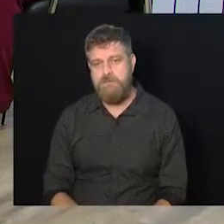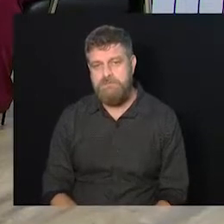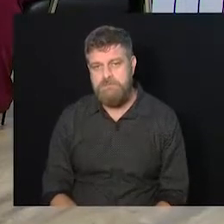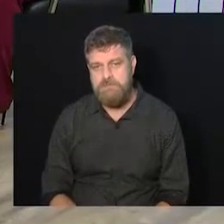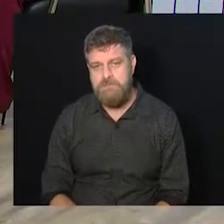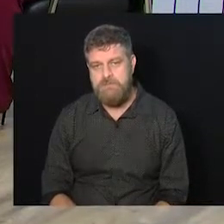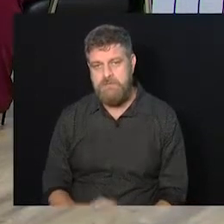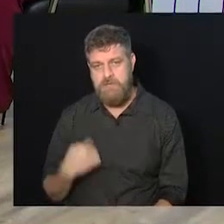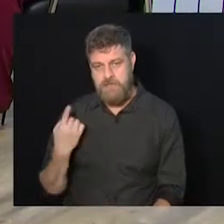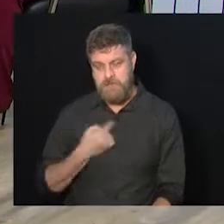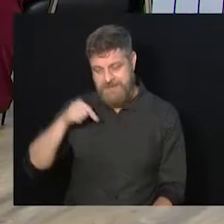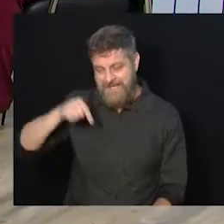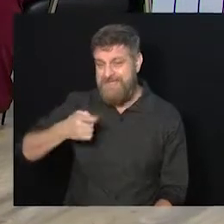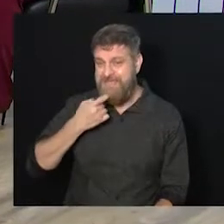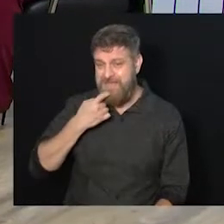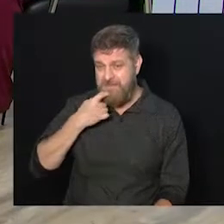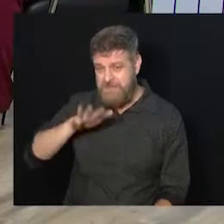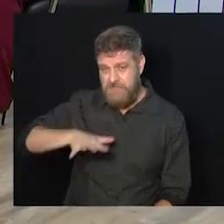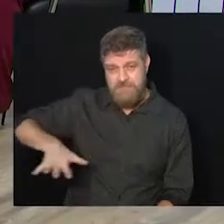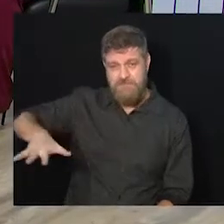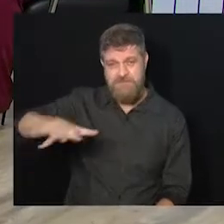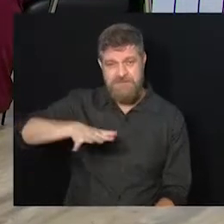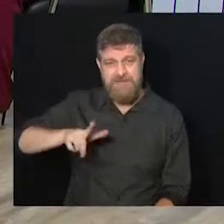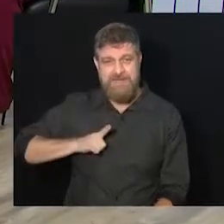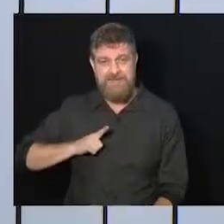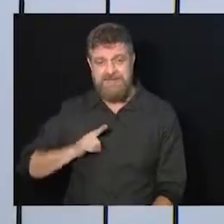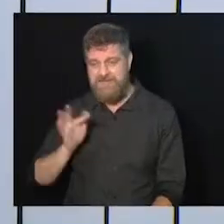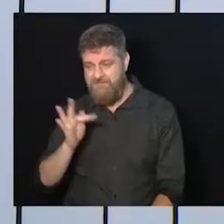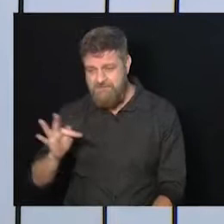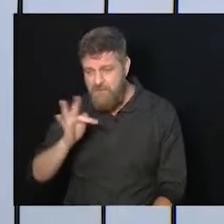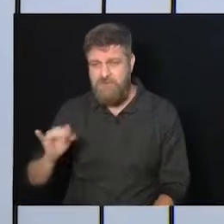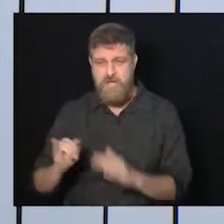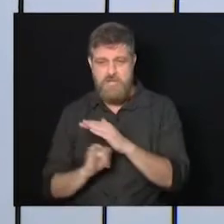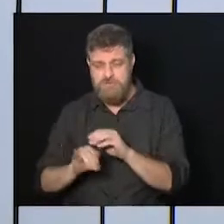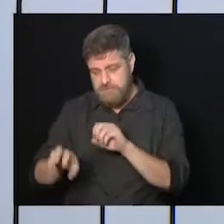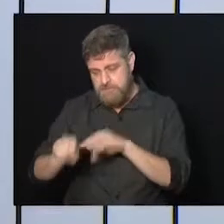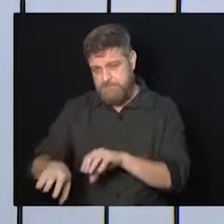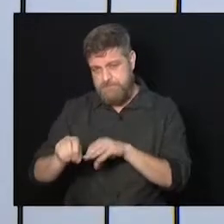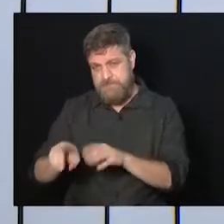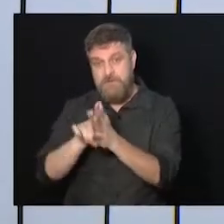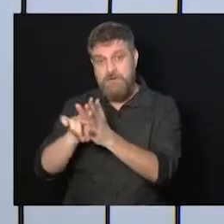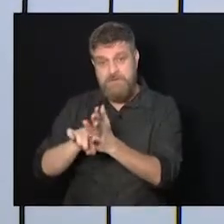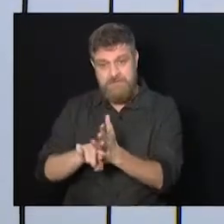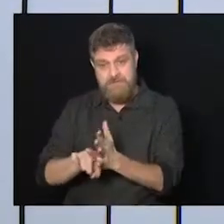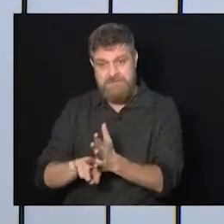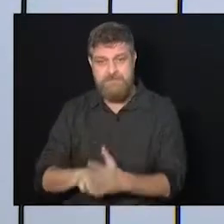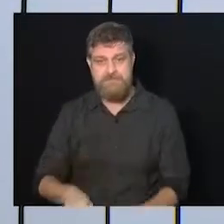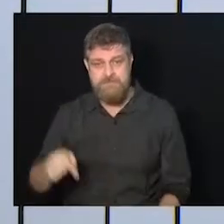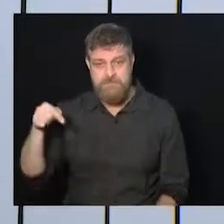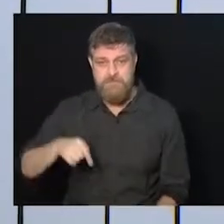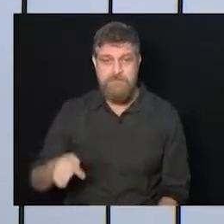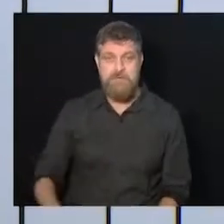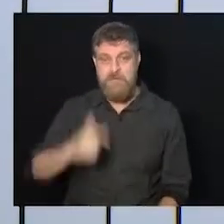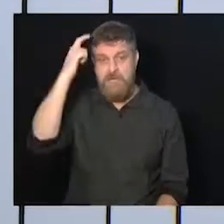somos numa região muito privilegiada em instituições de ensino e pesquisa, né? E eu não sou de Campinas, eu sou do Rio